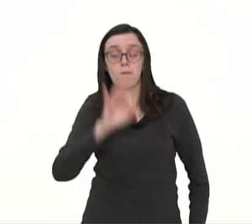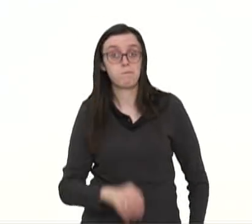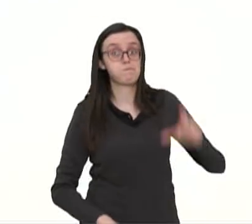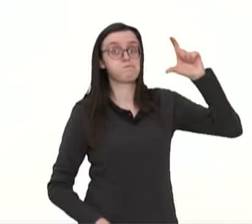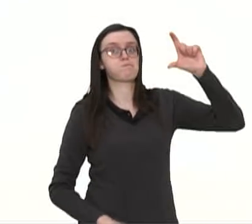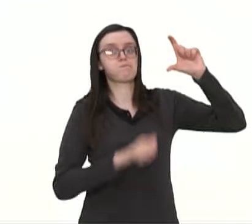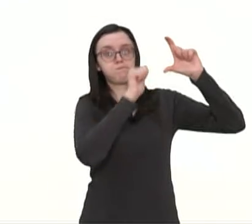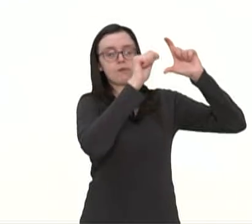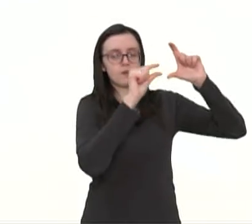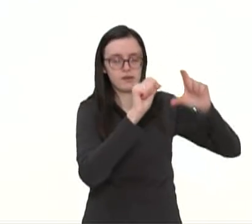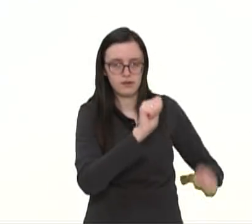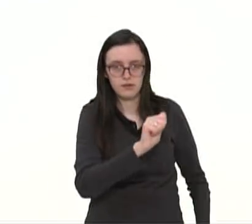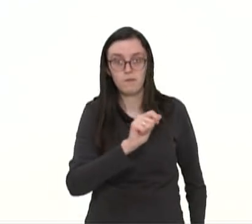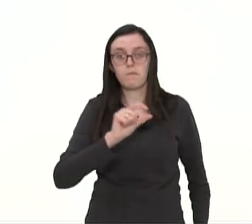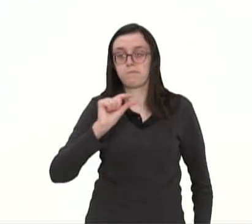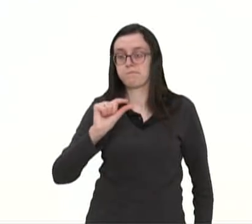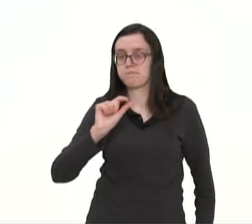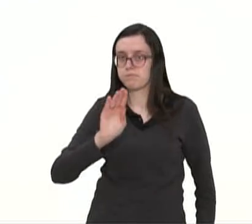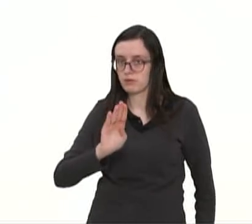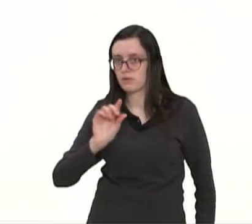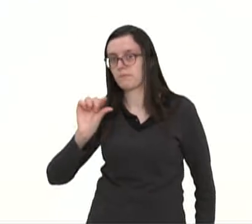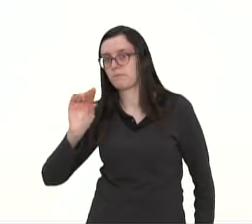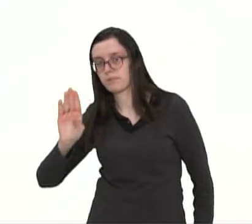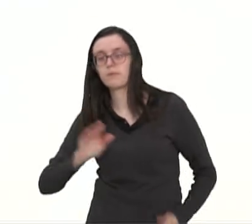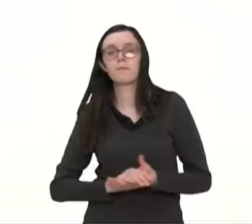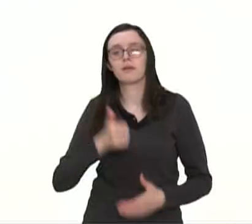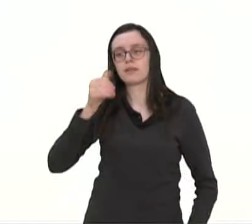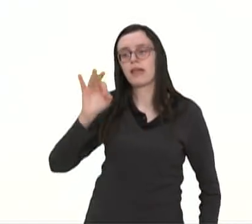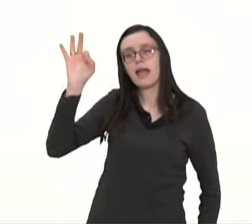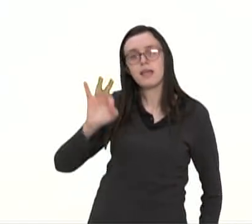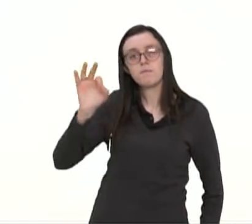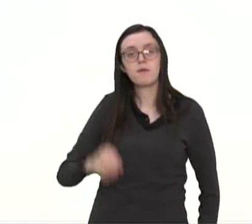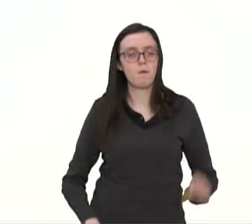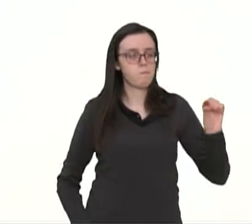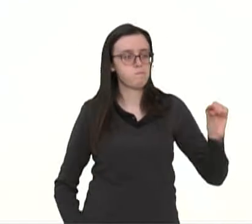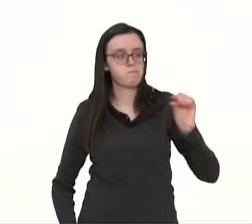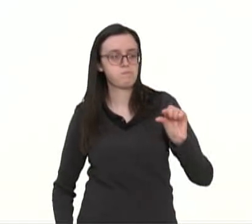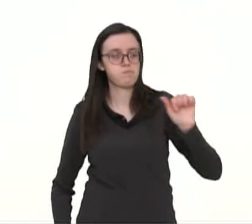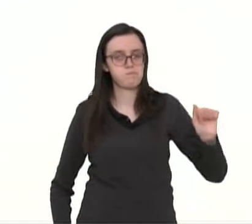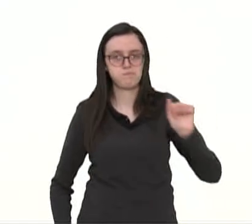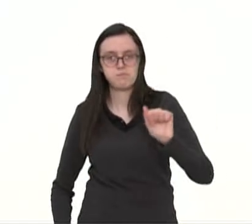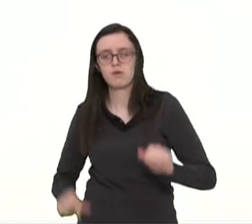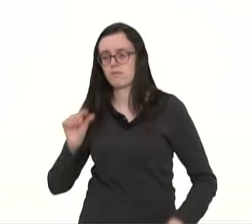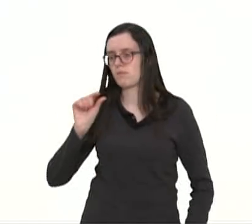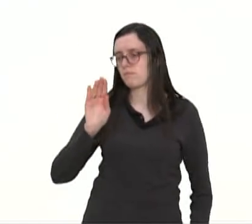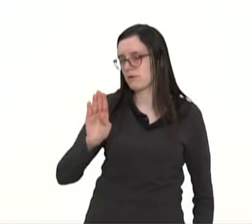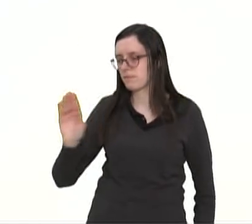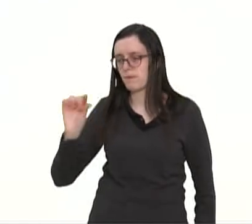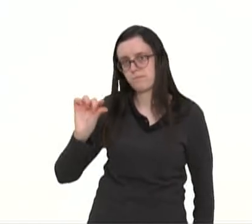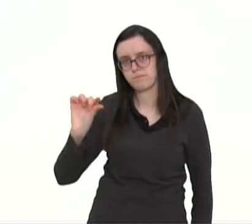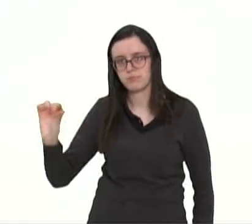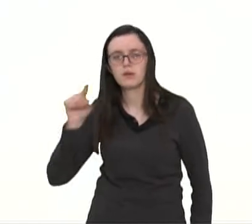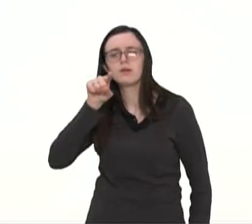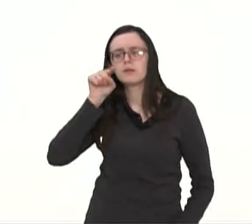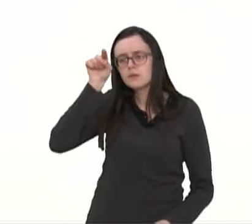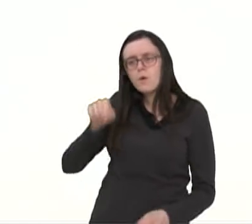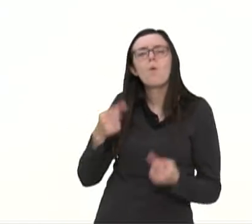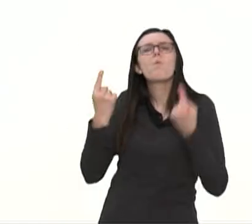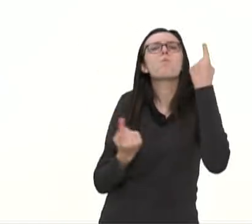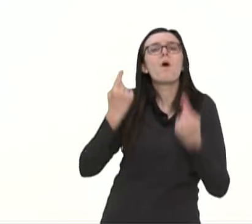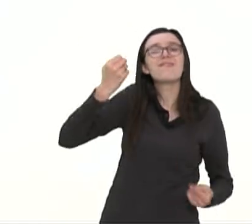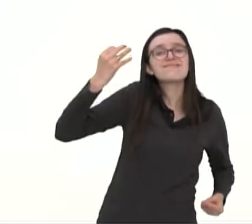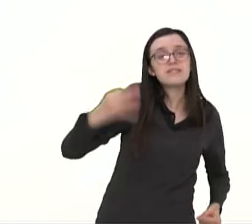azão, azinho, bezinho, bezinho e 10% azinho, azinho, bezão, bezinho. Assinale a